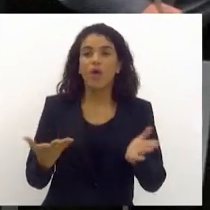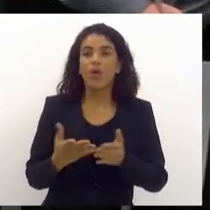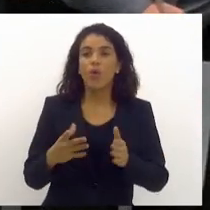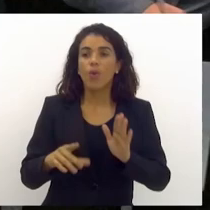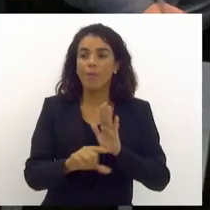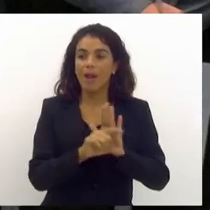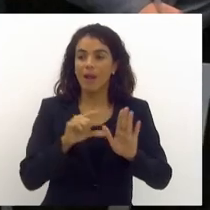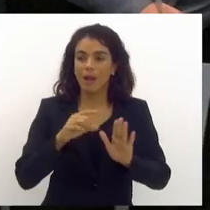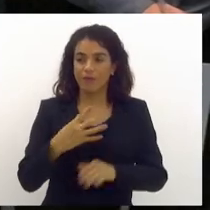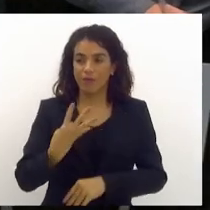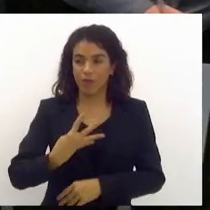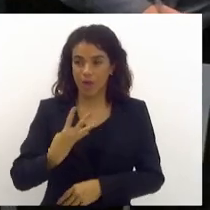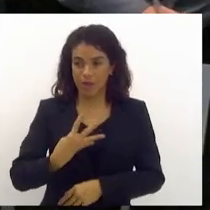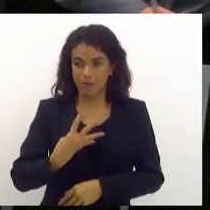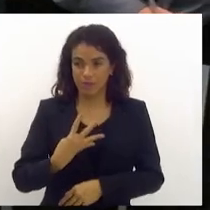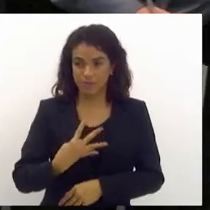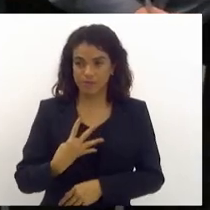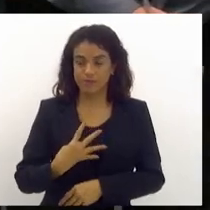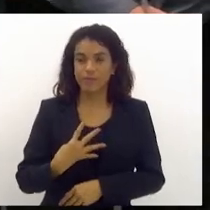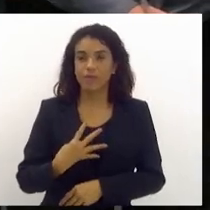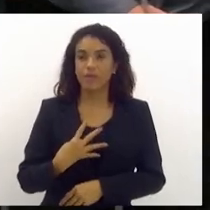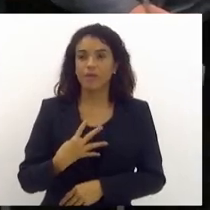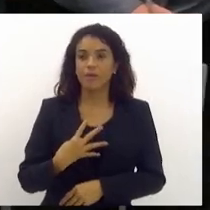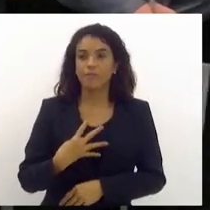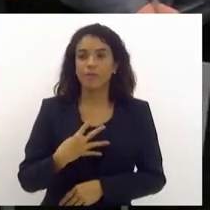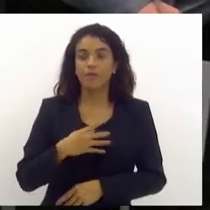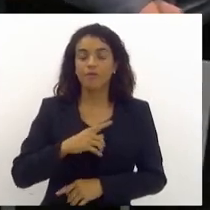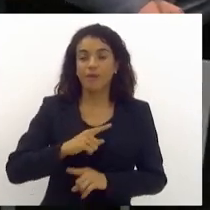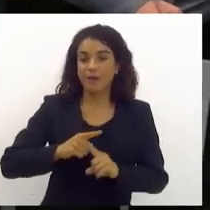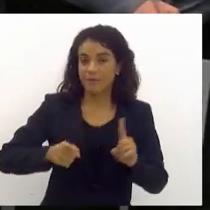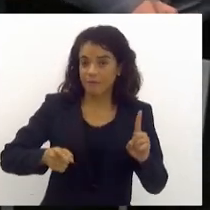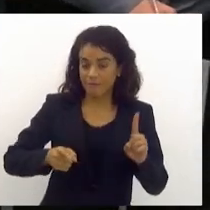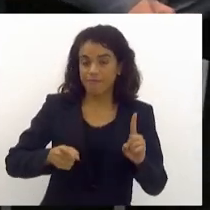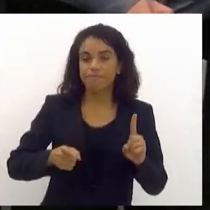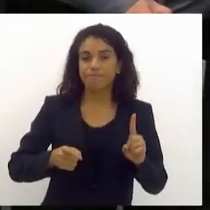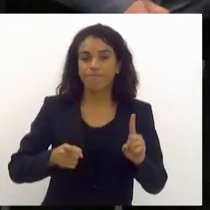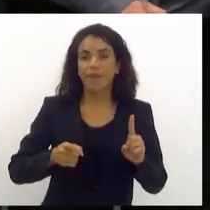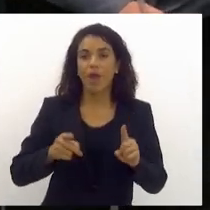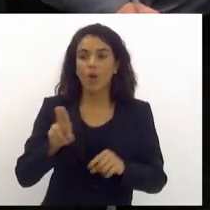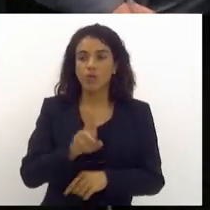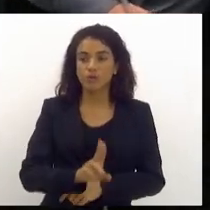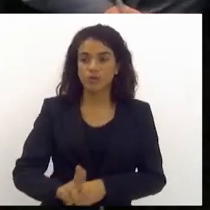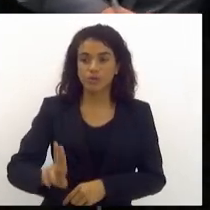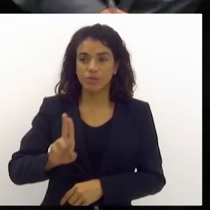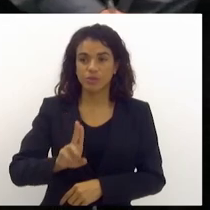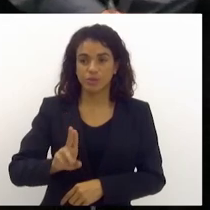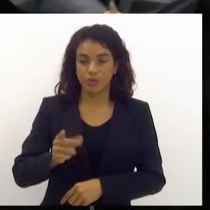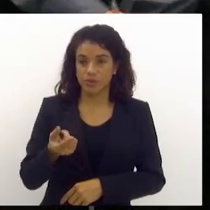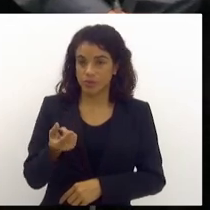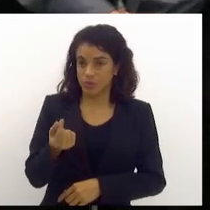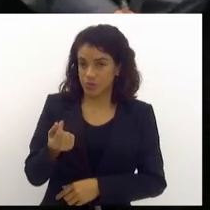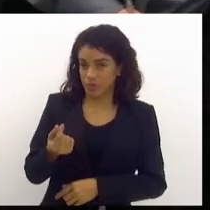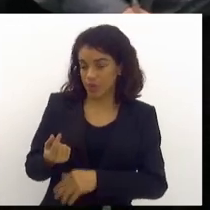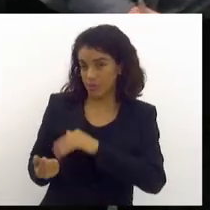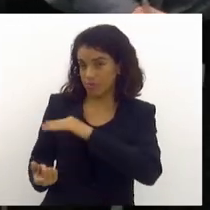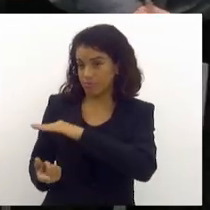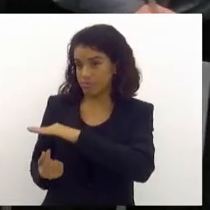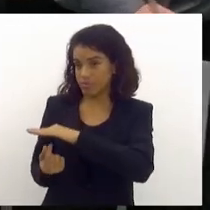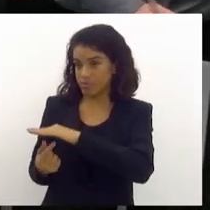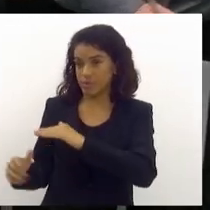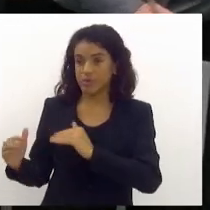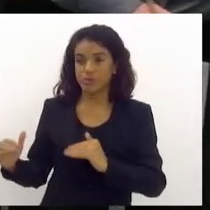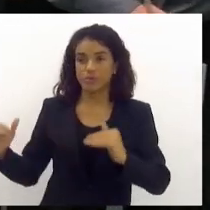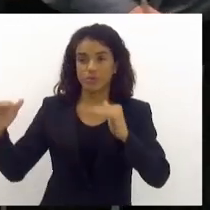4º do artigo 1º. Fica vedada a utilização dos recursos do Fundo